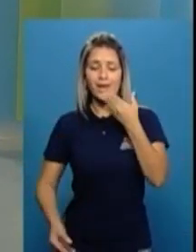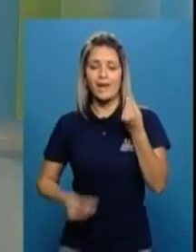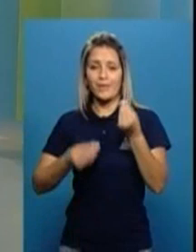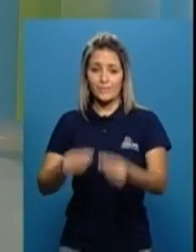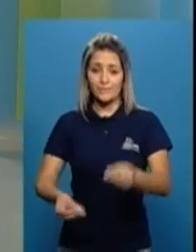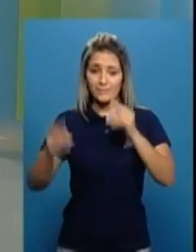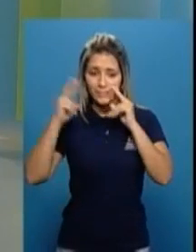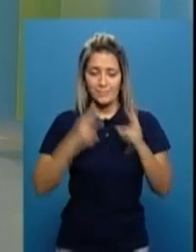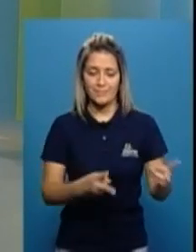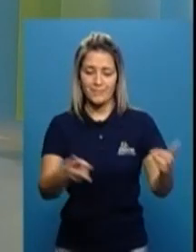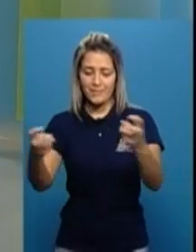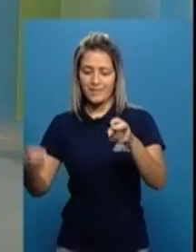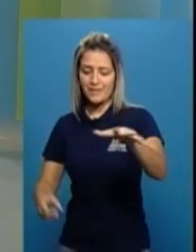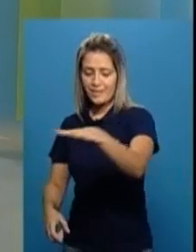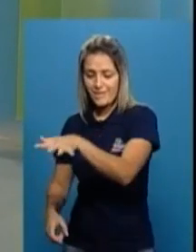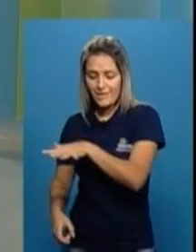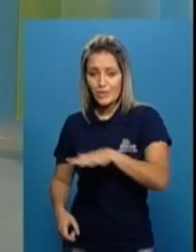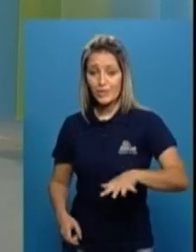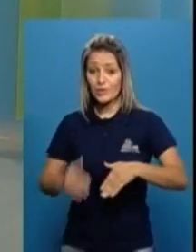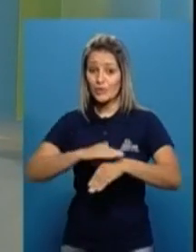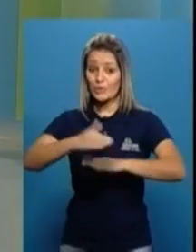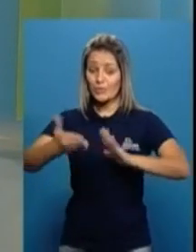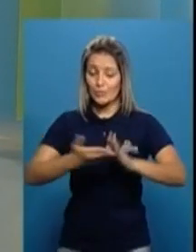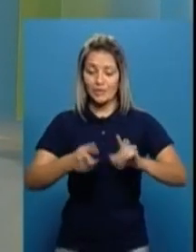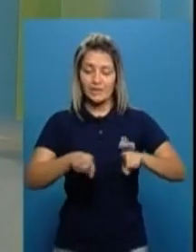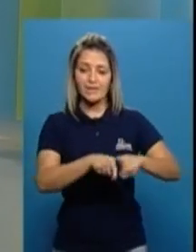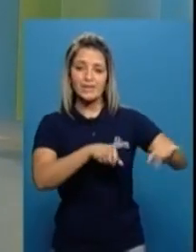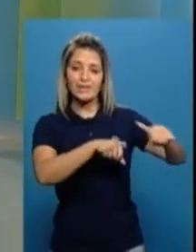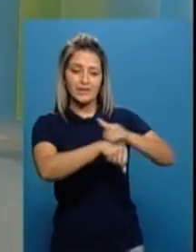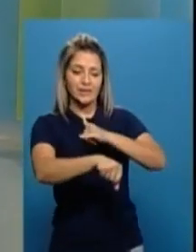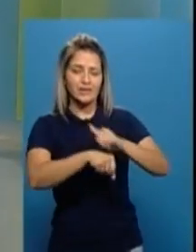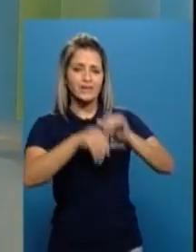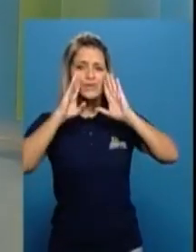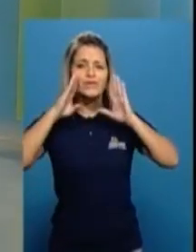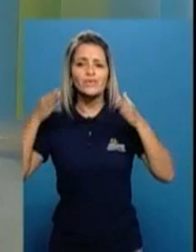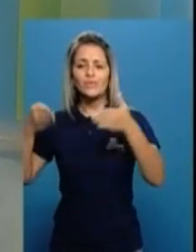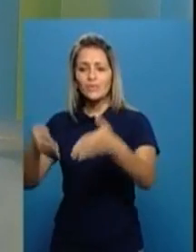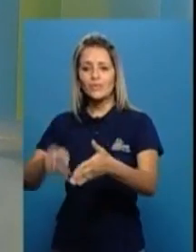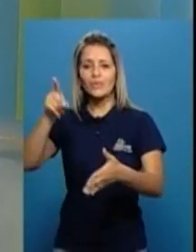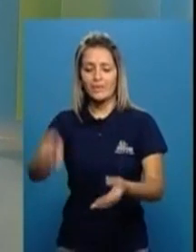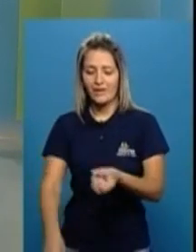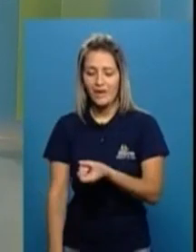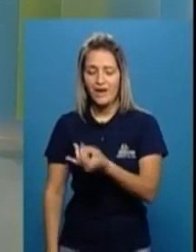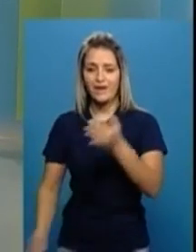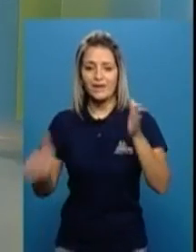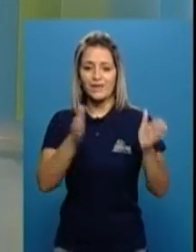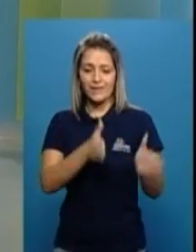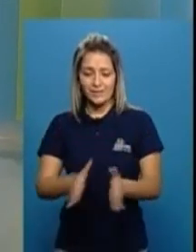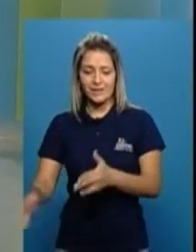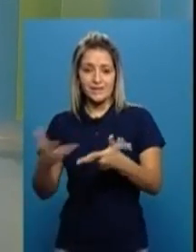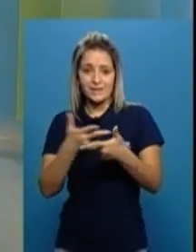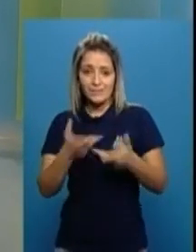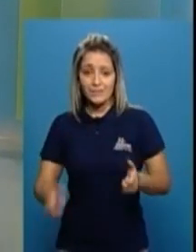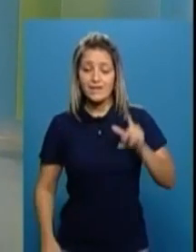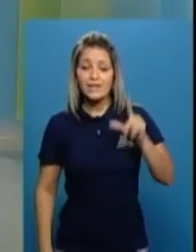sua estratégia. Isso implica diretamente na quantidade a ser produzida e que